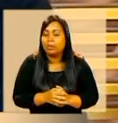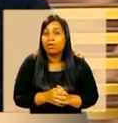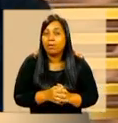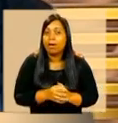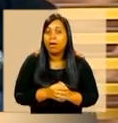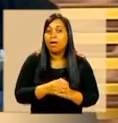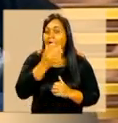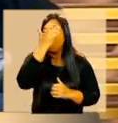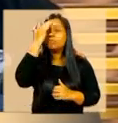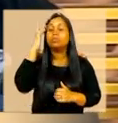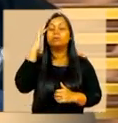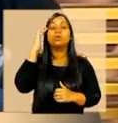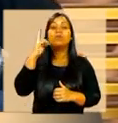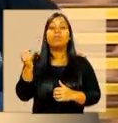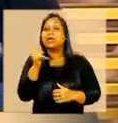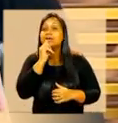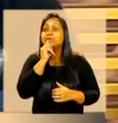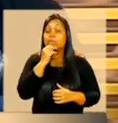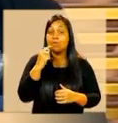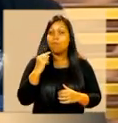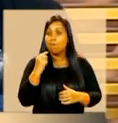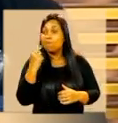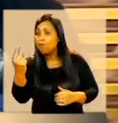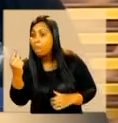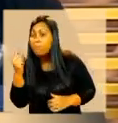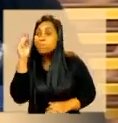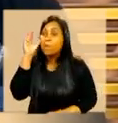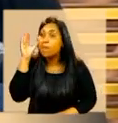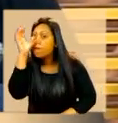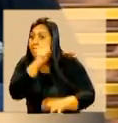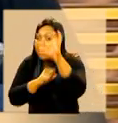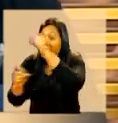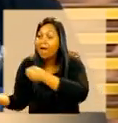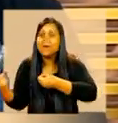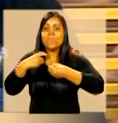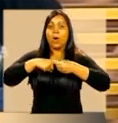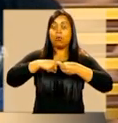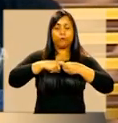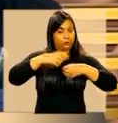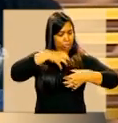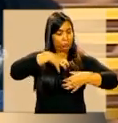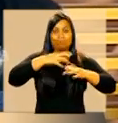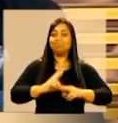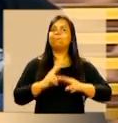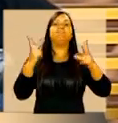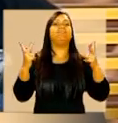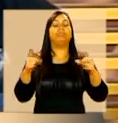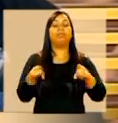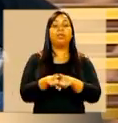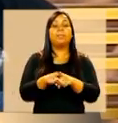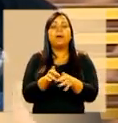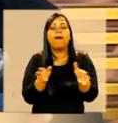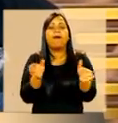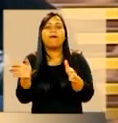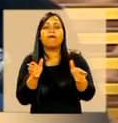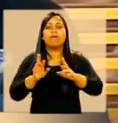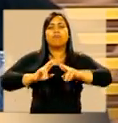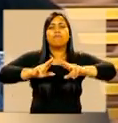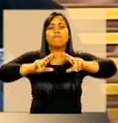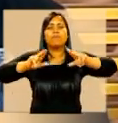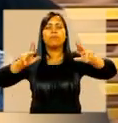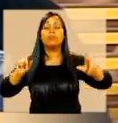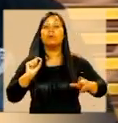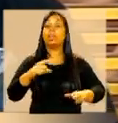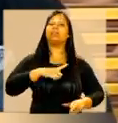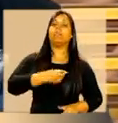O viajante que sai da casa, quando ele retorna, ele é uma nova outra pessoa. Exato. Então, essa proposta do acesso, da